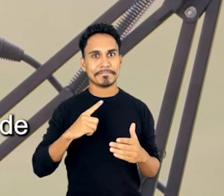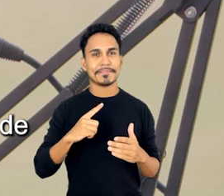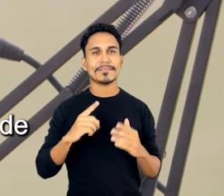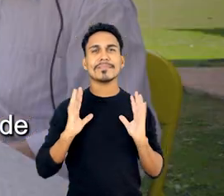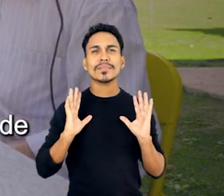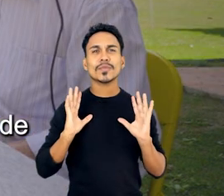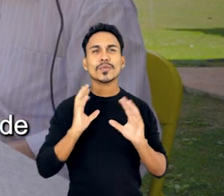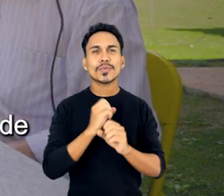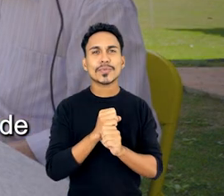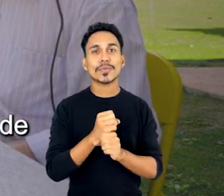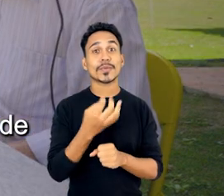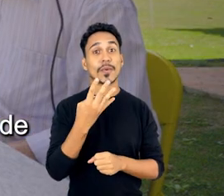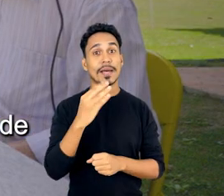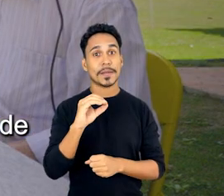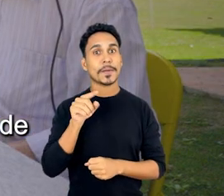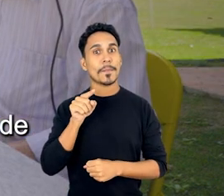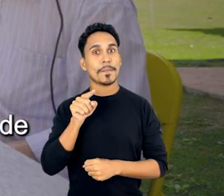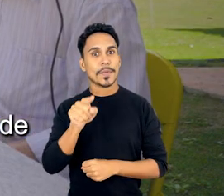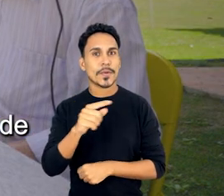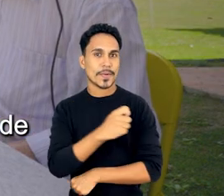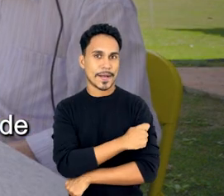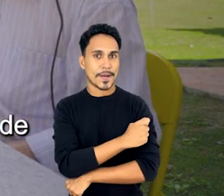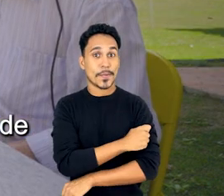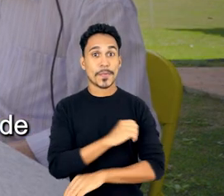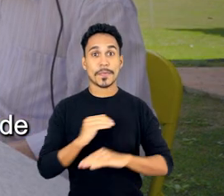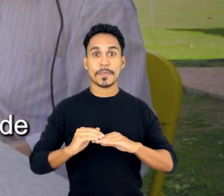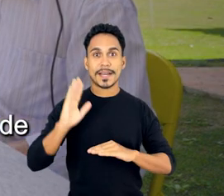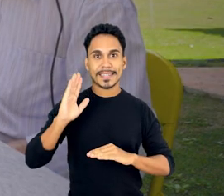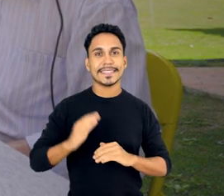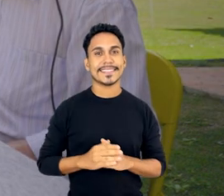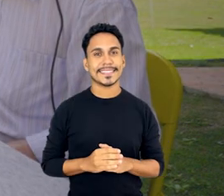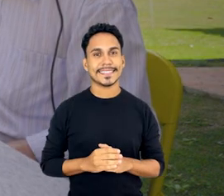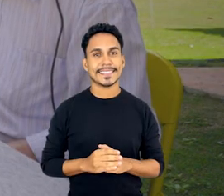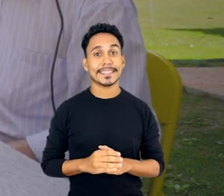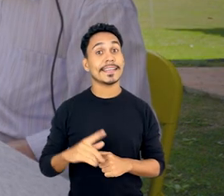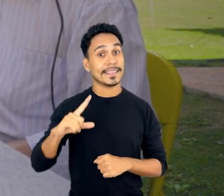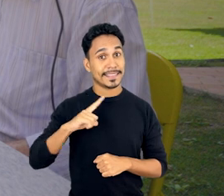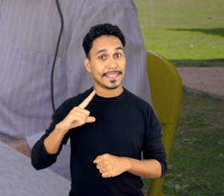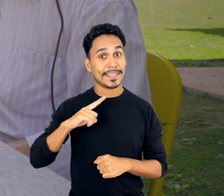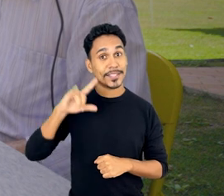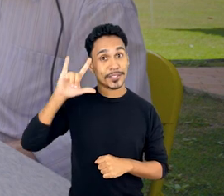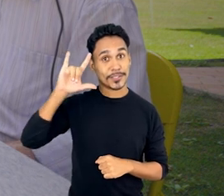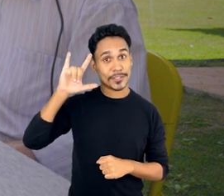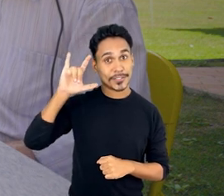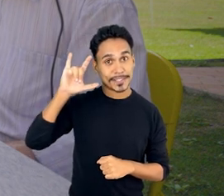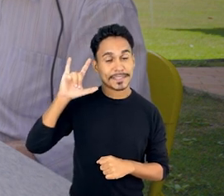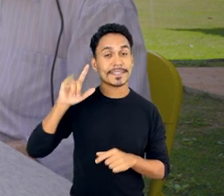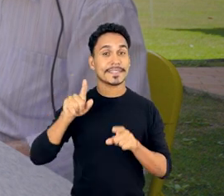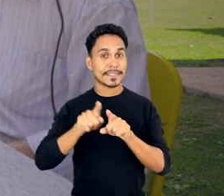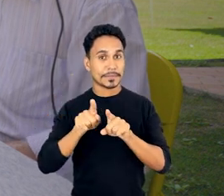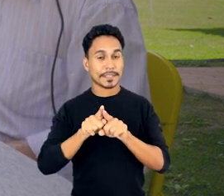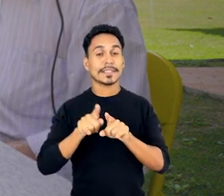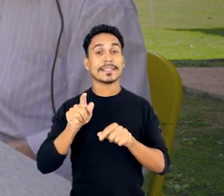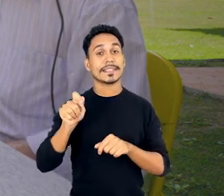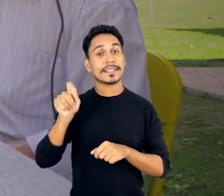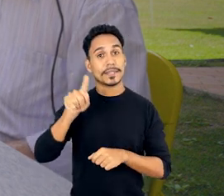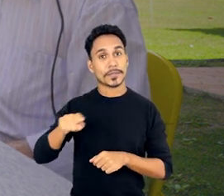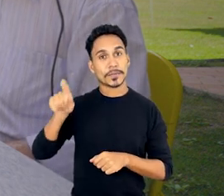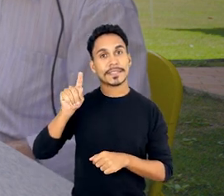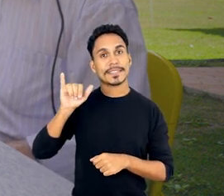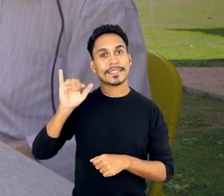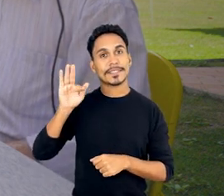de 40.000 estudantes para saber de tudo isso a gente tá no Instagram no @ ifs